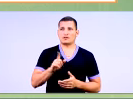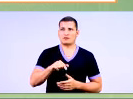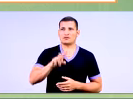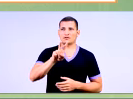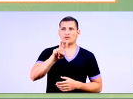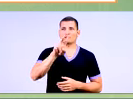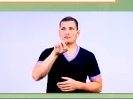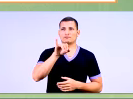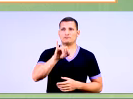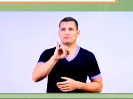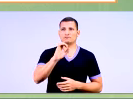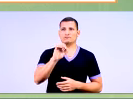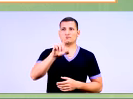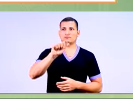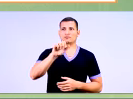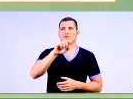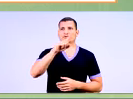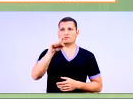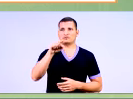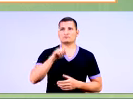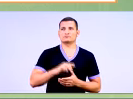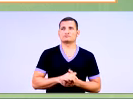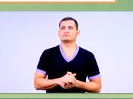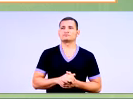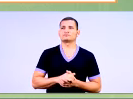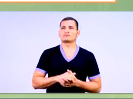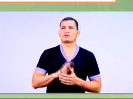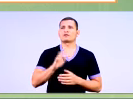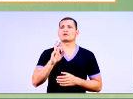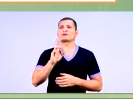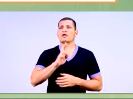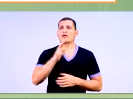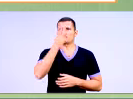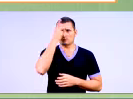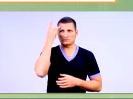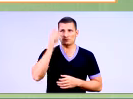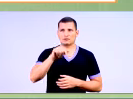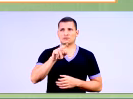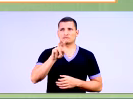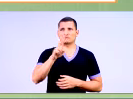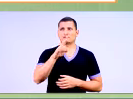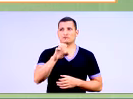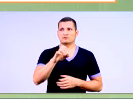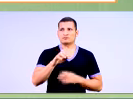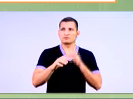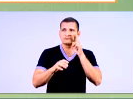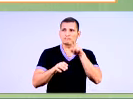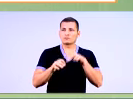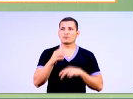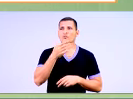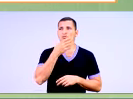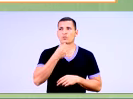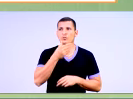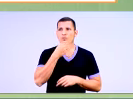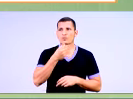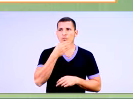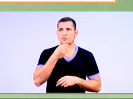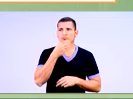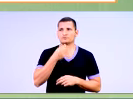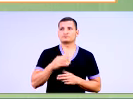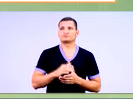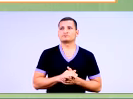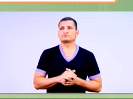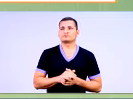é o sujeito? He, nós vemos aqui na figura ele, o garoto aqui. E uma expressão de